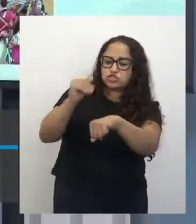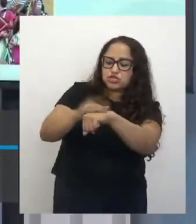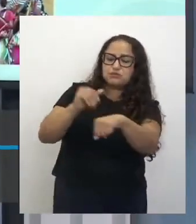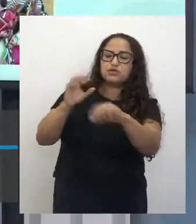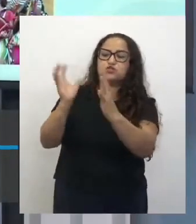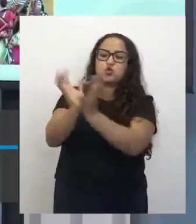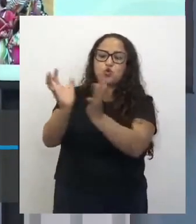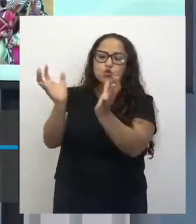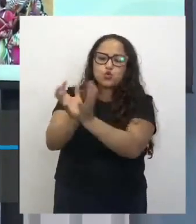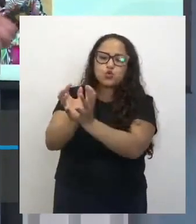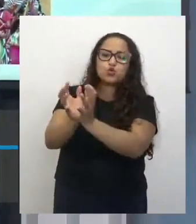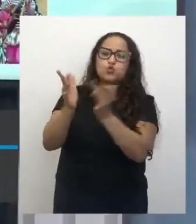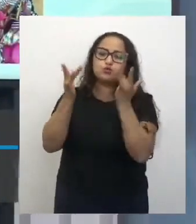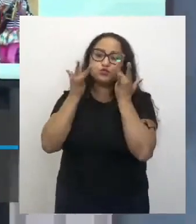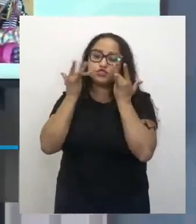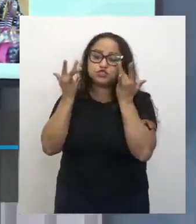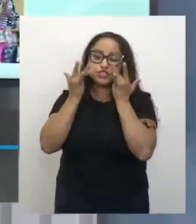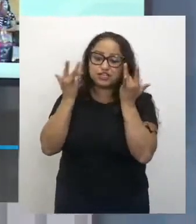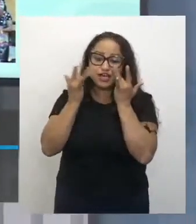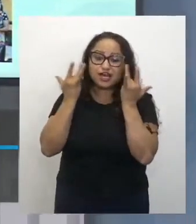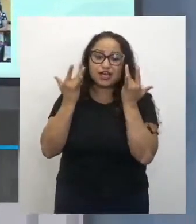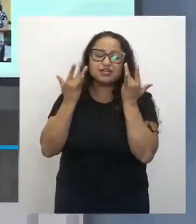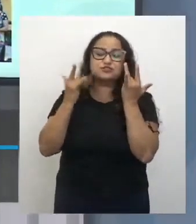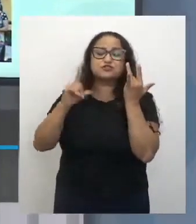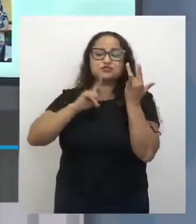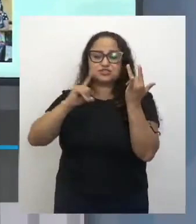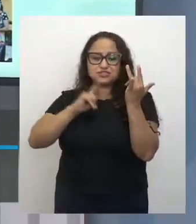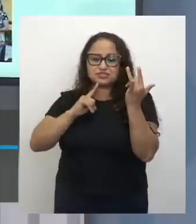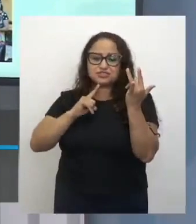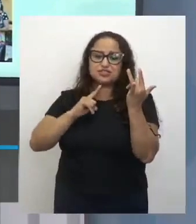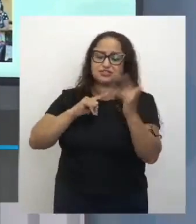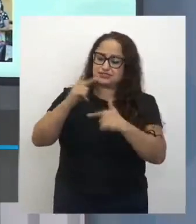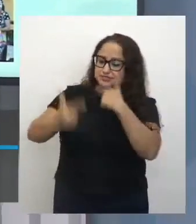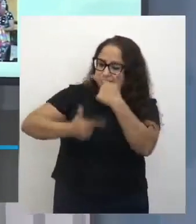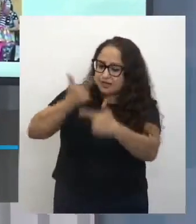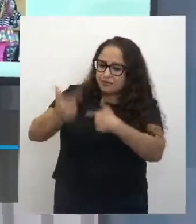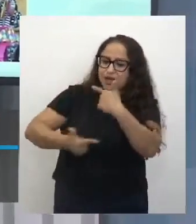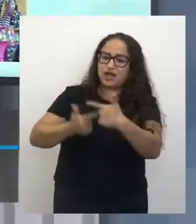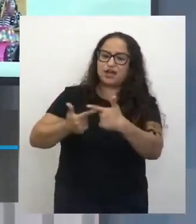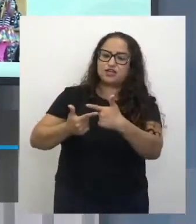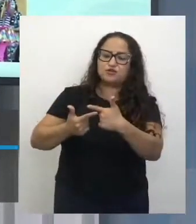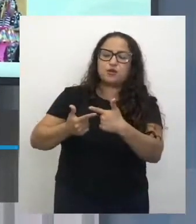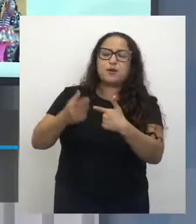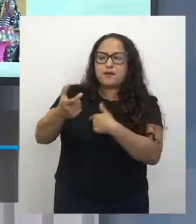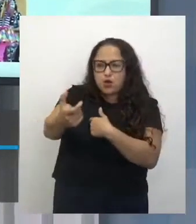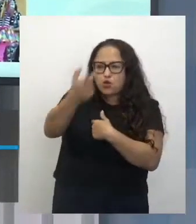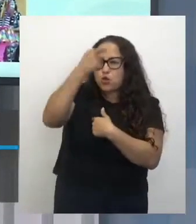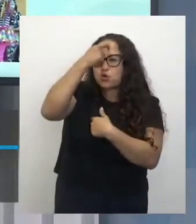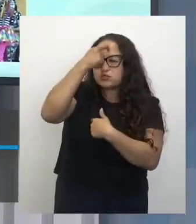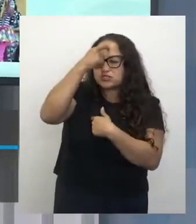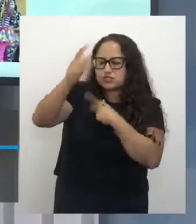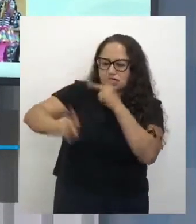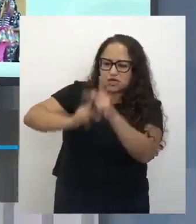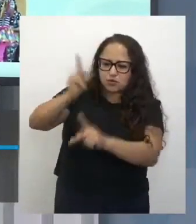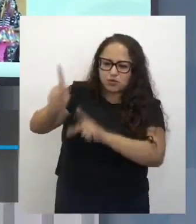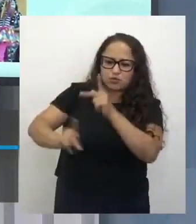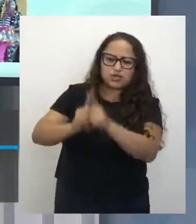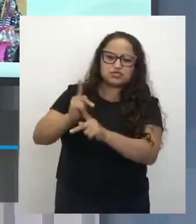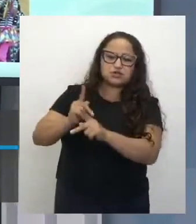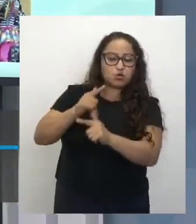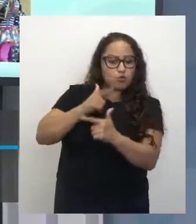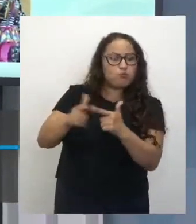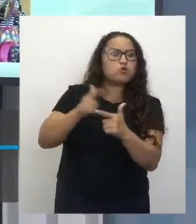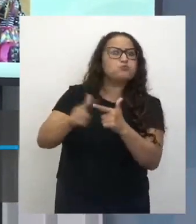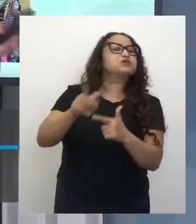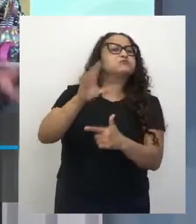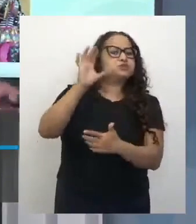né, profissionais, mas que prestam esse tipo de serviço, né, para justamente poder conscientizar a população para algum problema